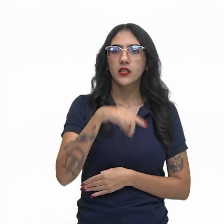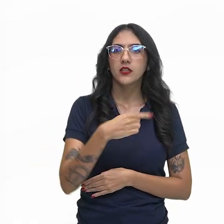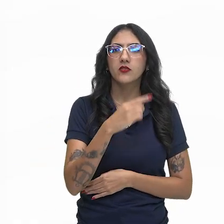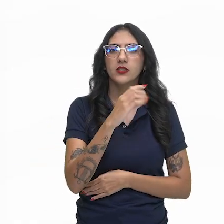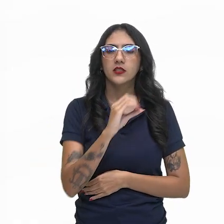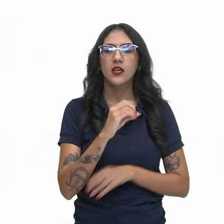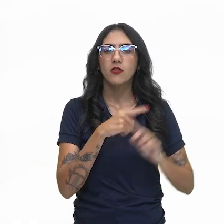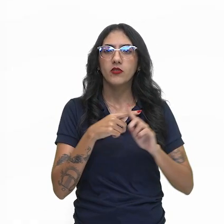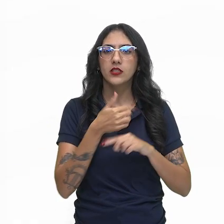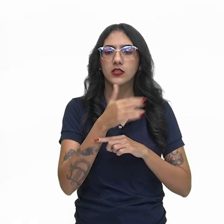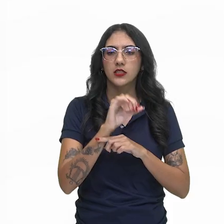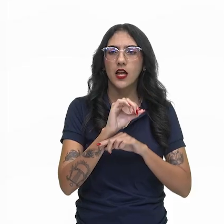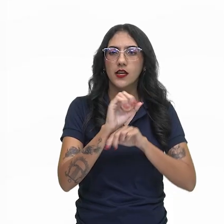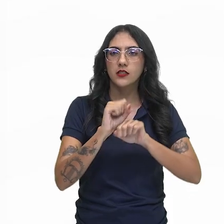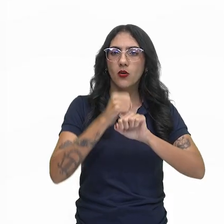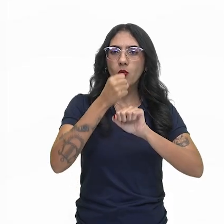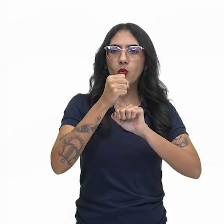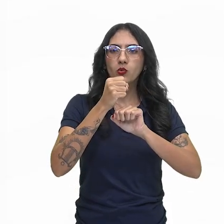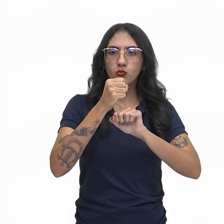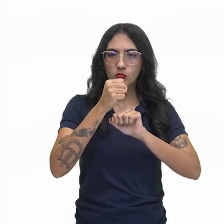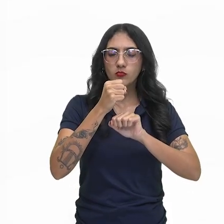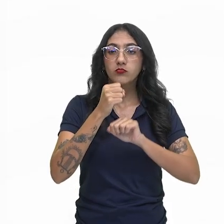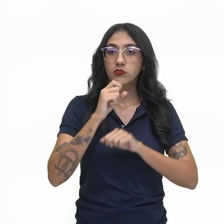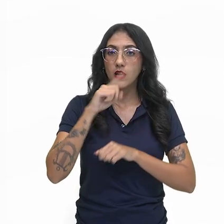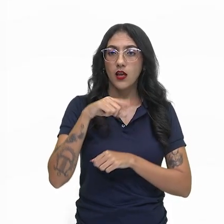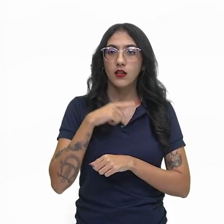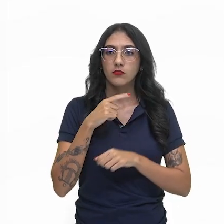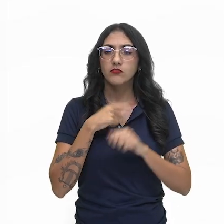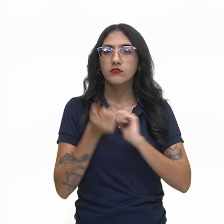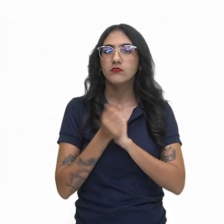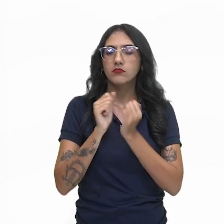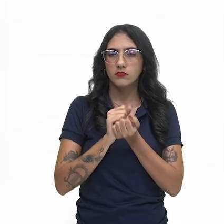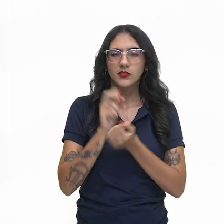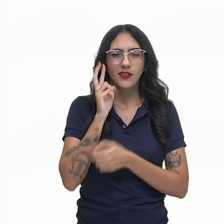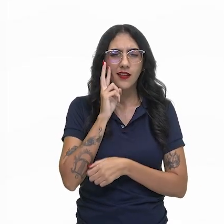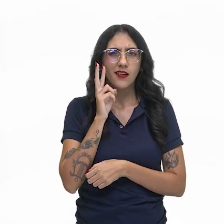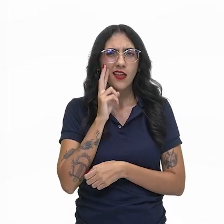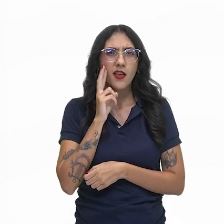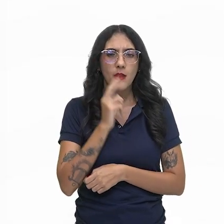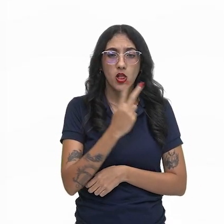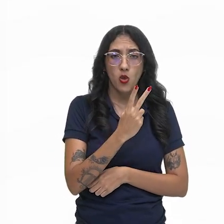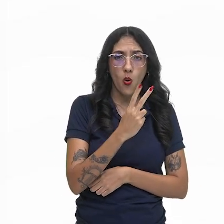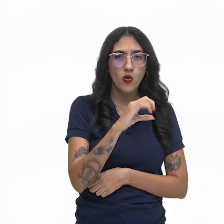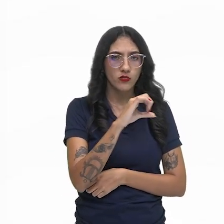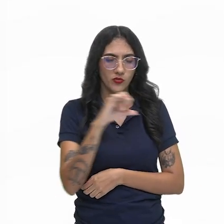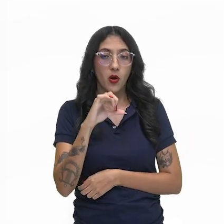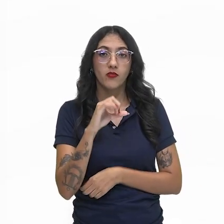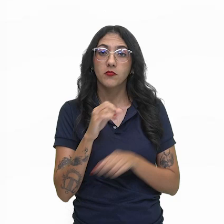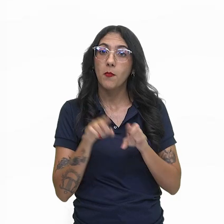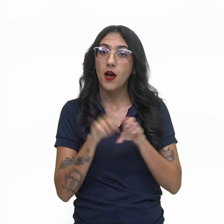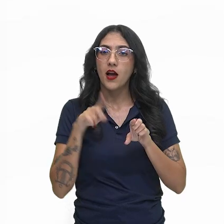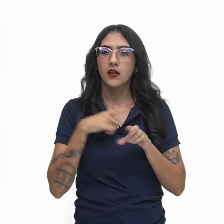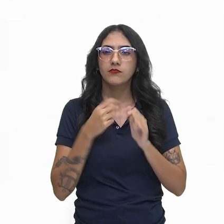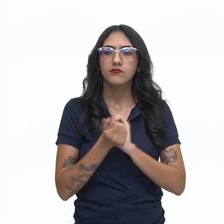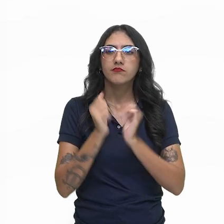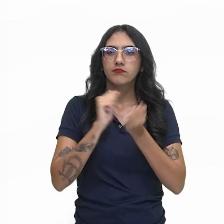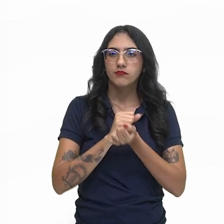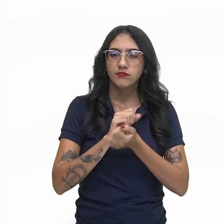metros por segundo. Valor arredondado, né? Porque você viu lá que era 299. Arredondou para